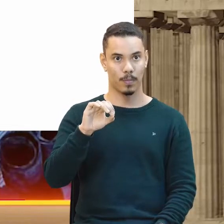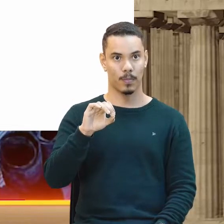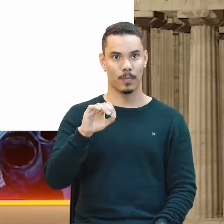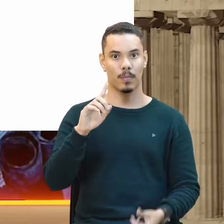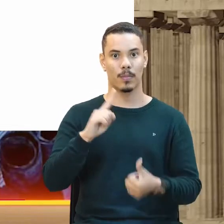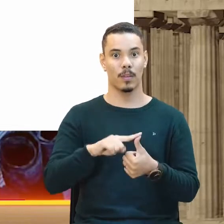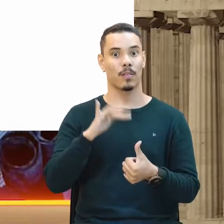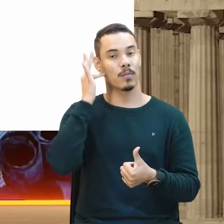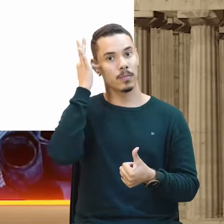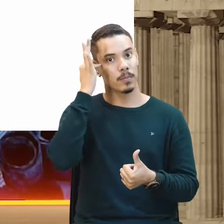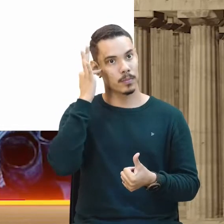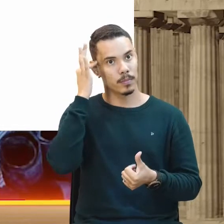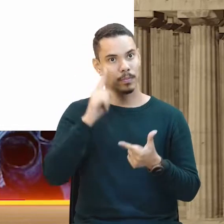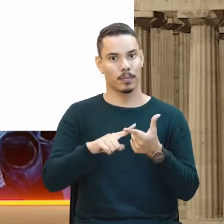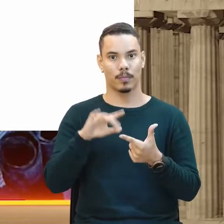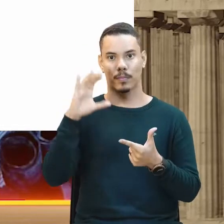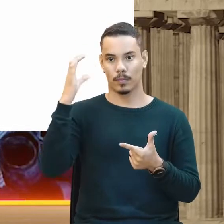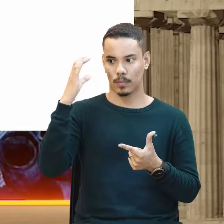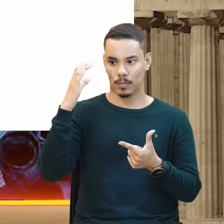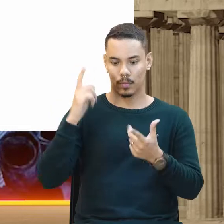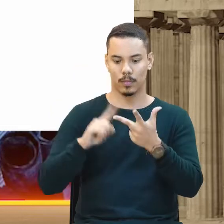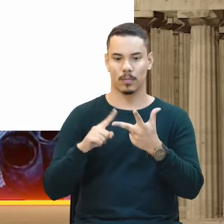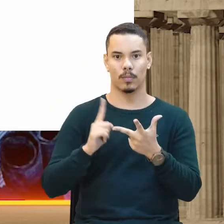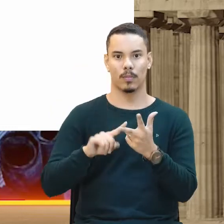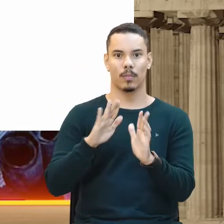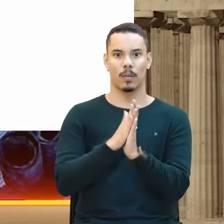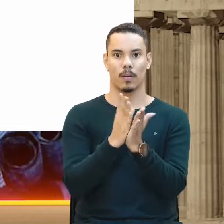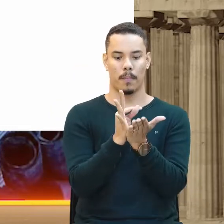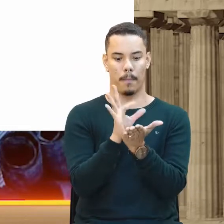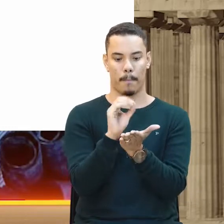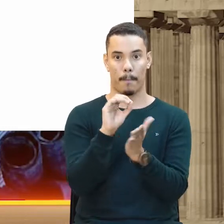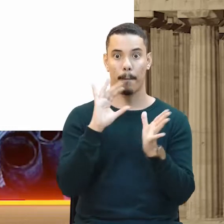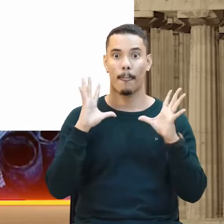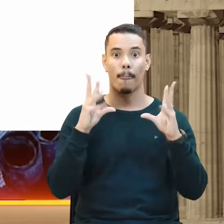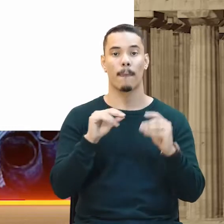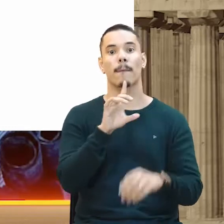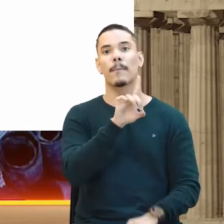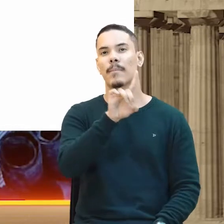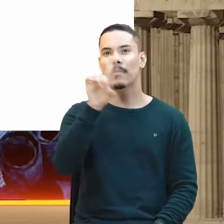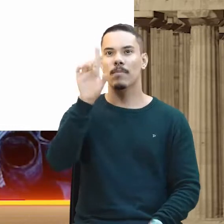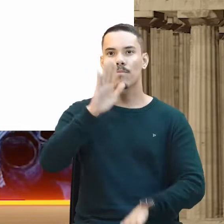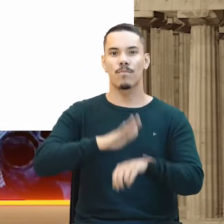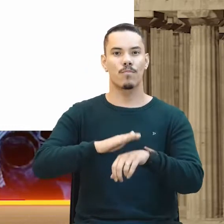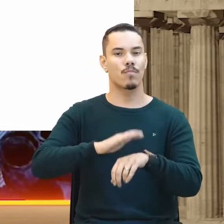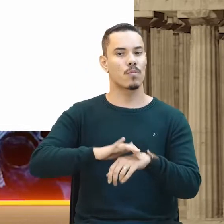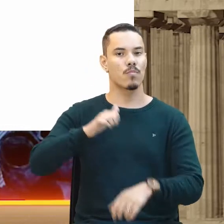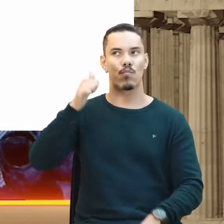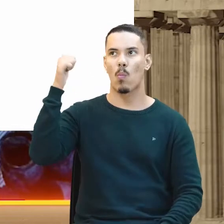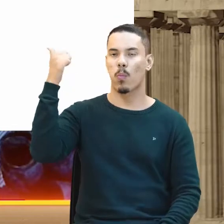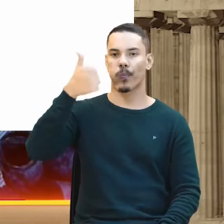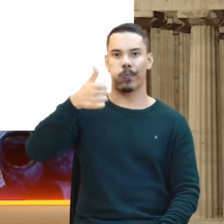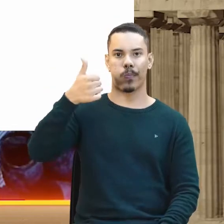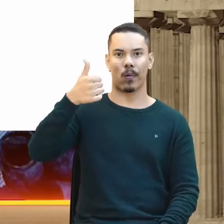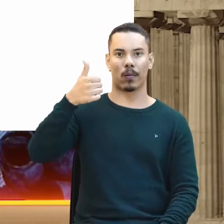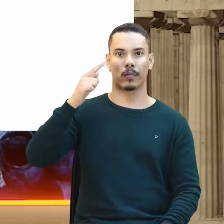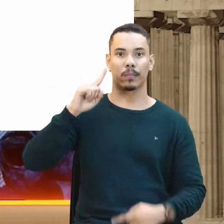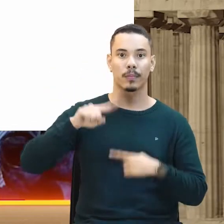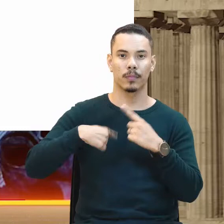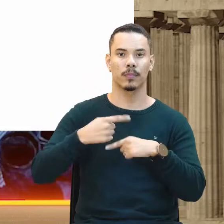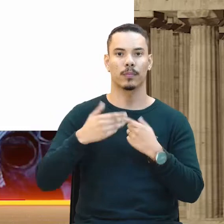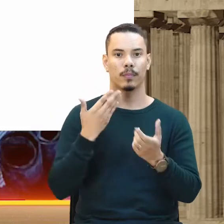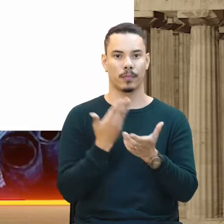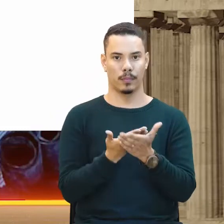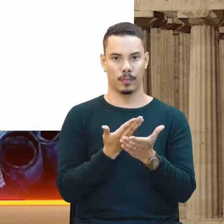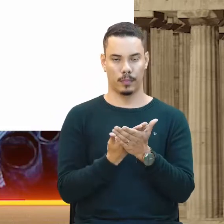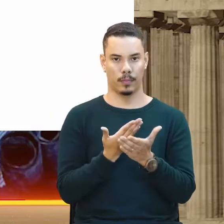tecnológica, mas teocêntrica. Então, Deus, ele é o fundamento primeiro. E a gente vai ver até durante a aula que